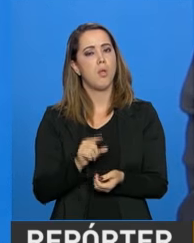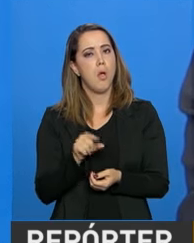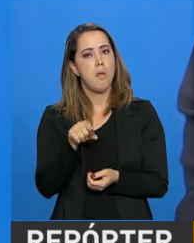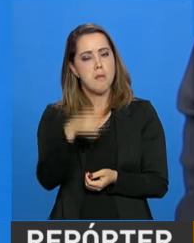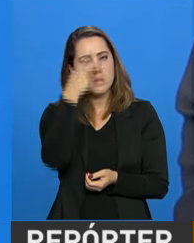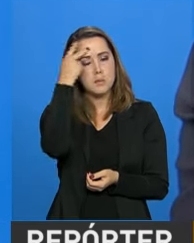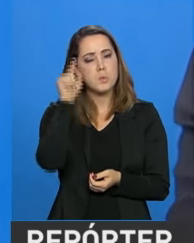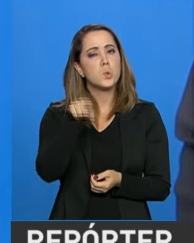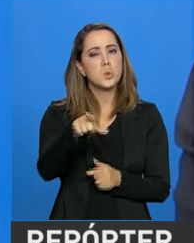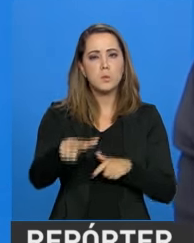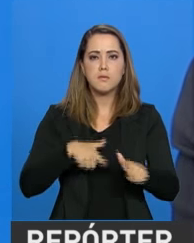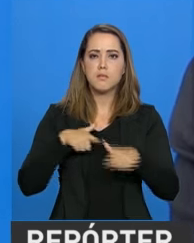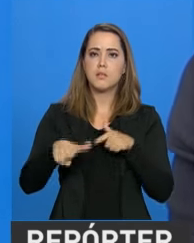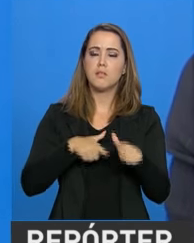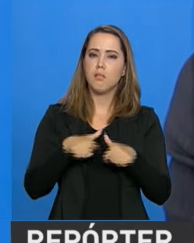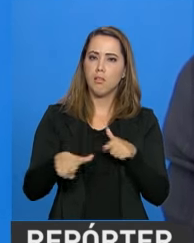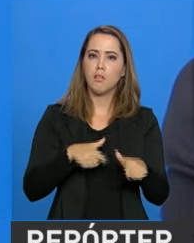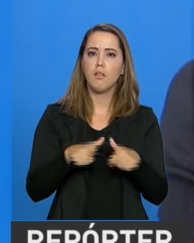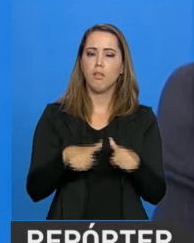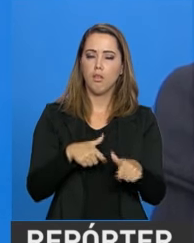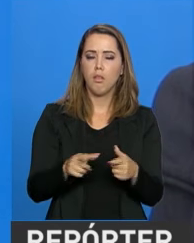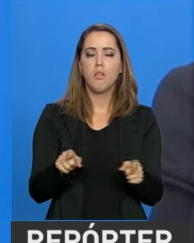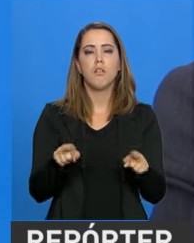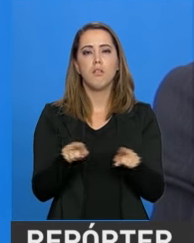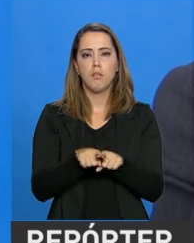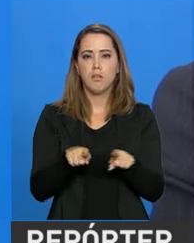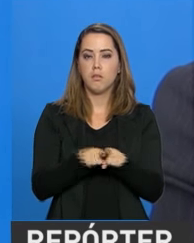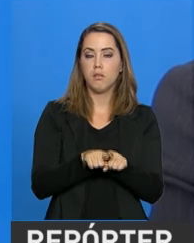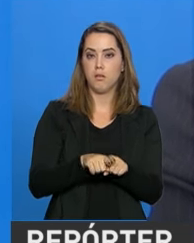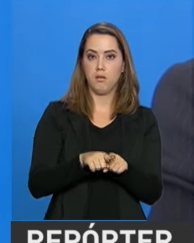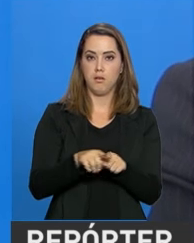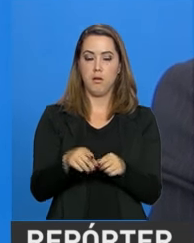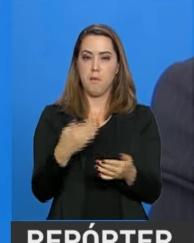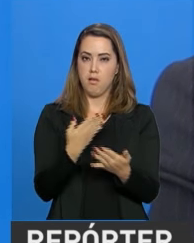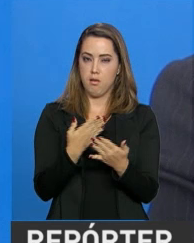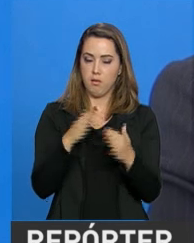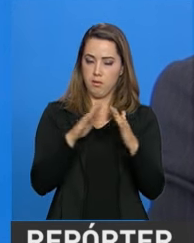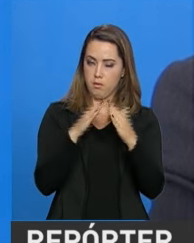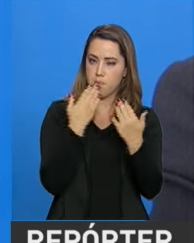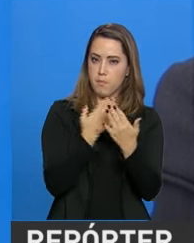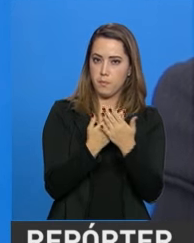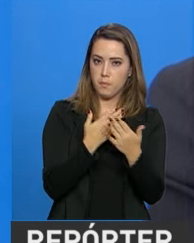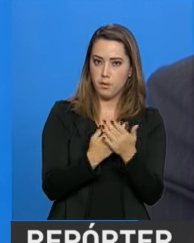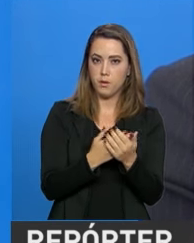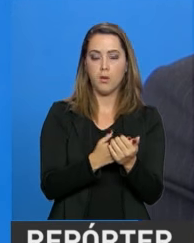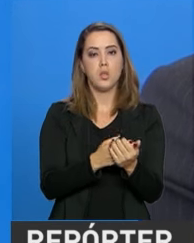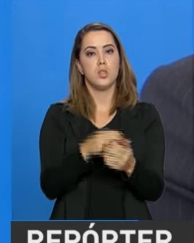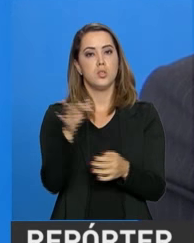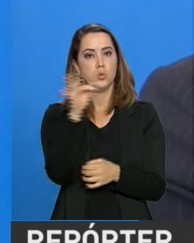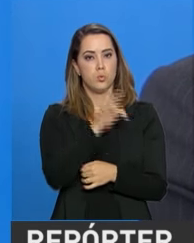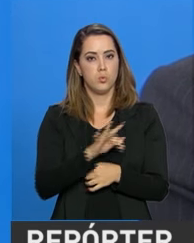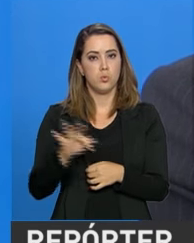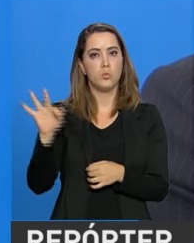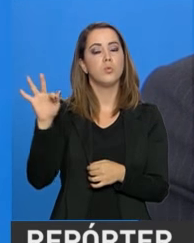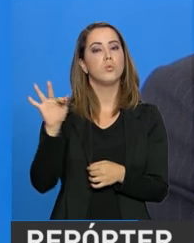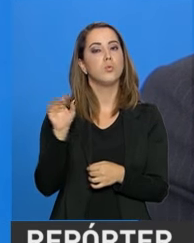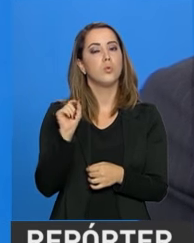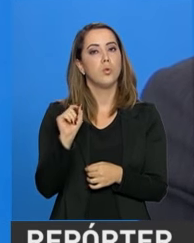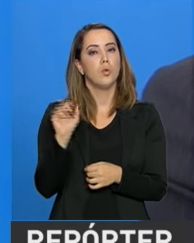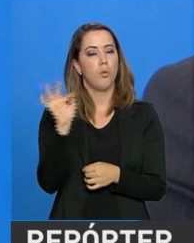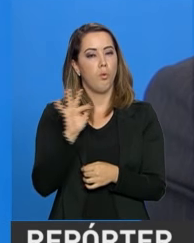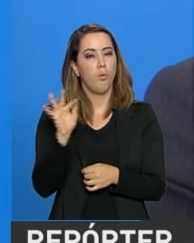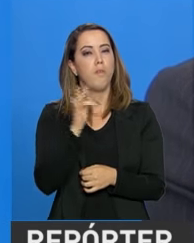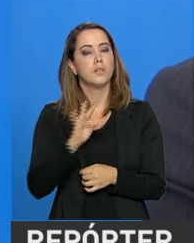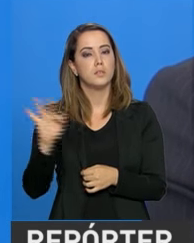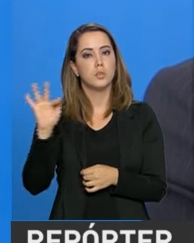públicas. Então é investimento do orçamento público na formação deles, não é? E e